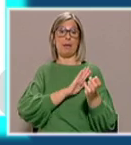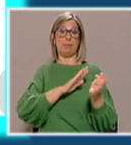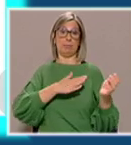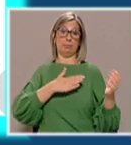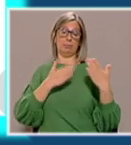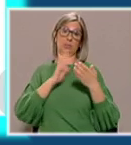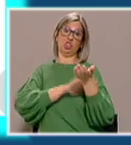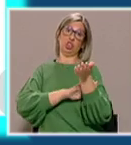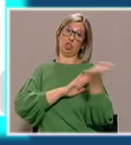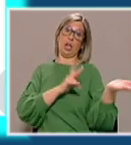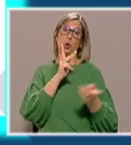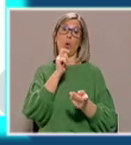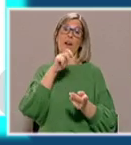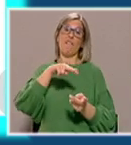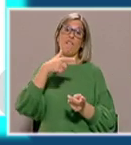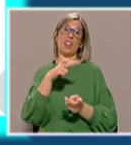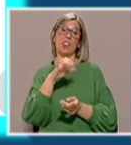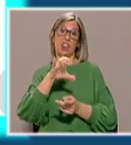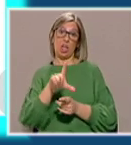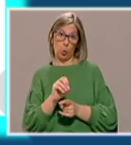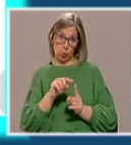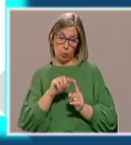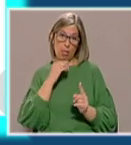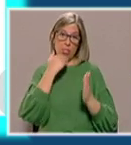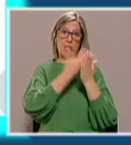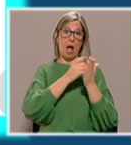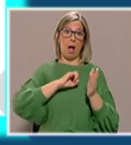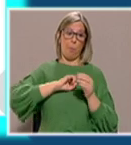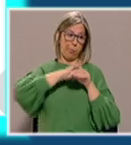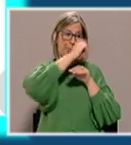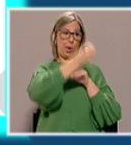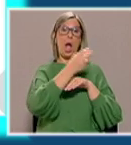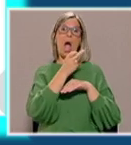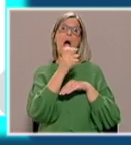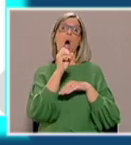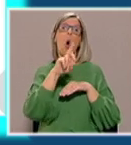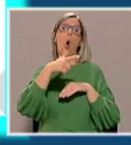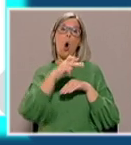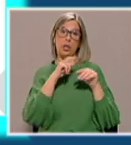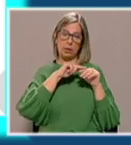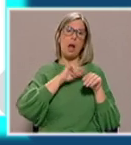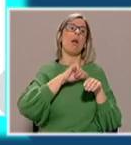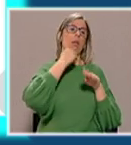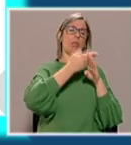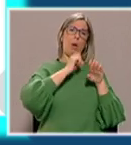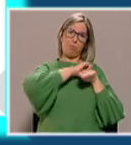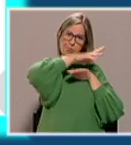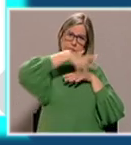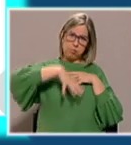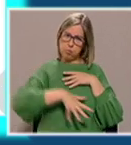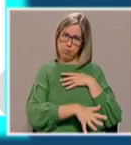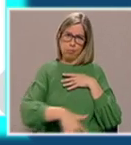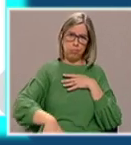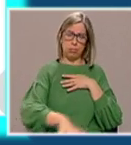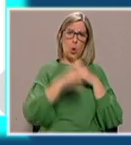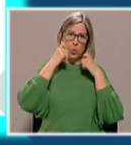para a artéria aorta e da artéria aorta vai ser depois distribuído a todo o organismo. Em todos os órgãos do nosso corpo, ou melhor, em todas